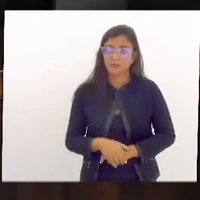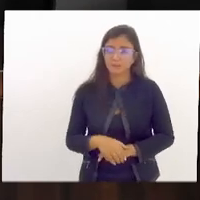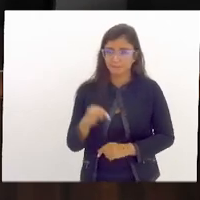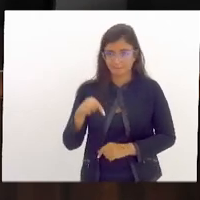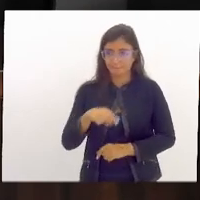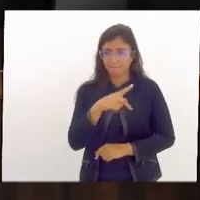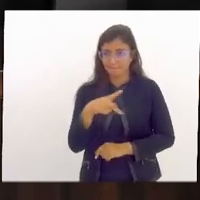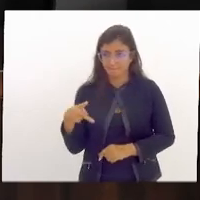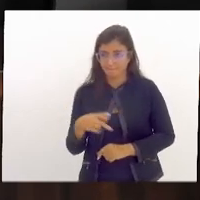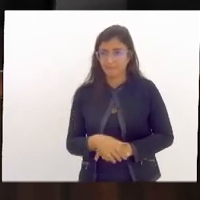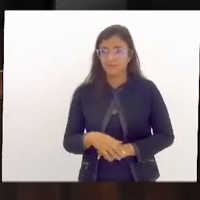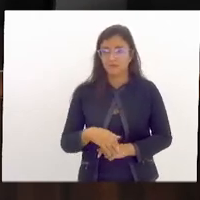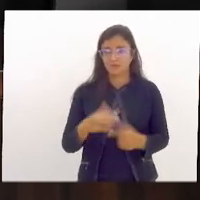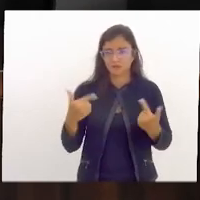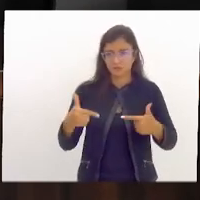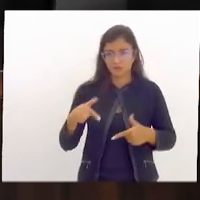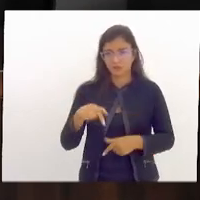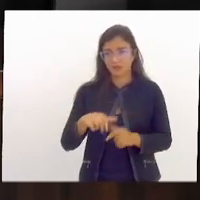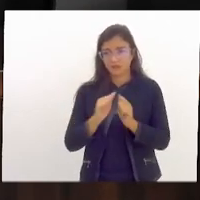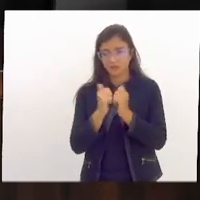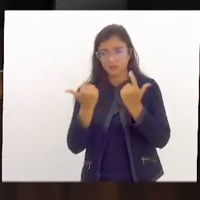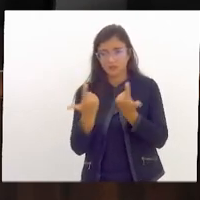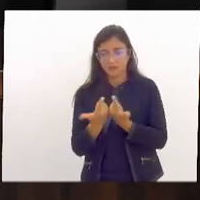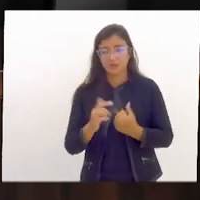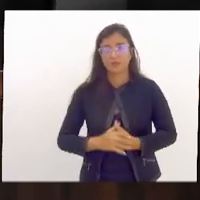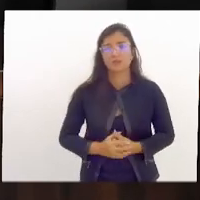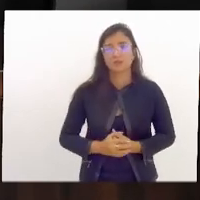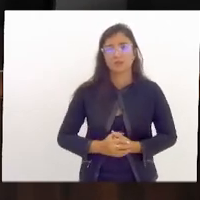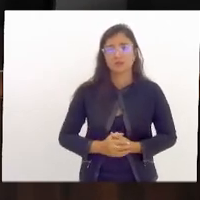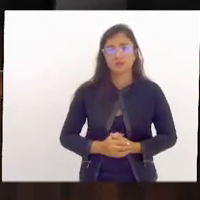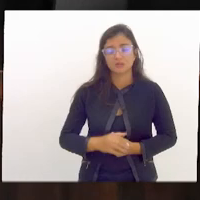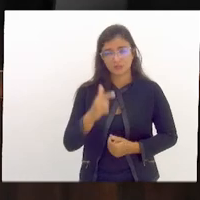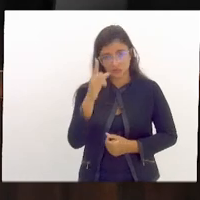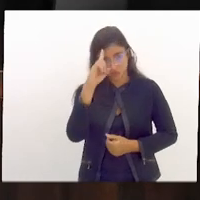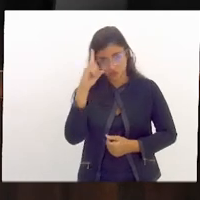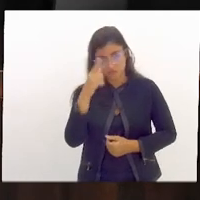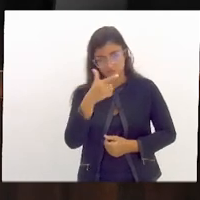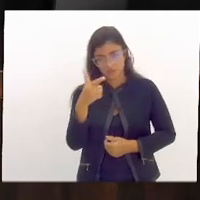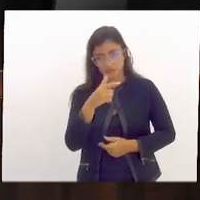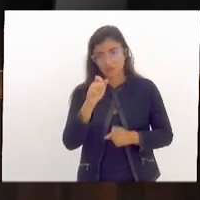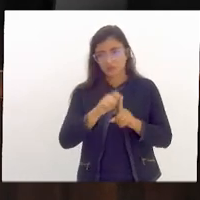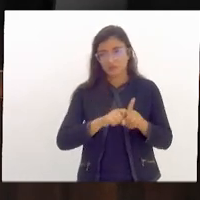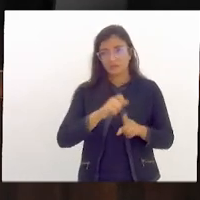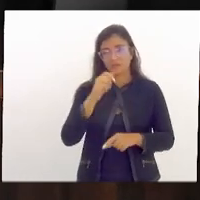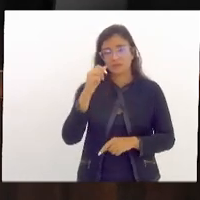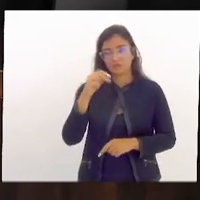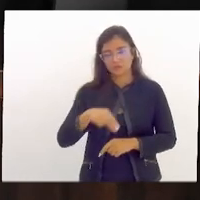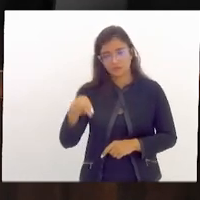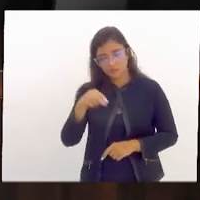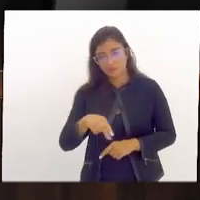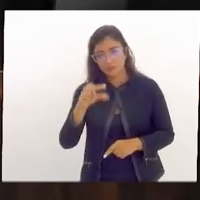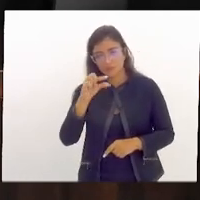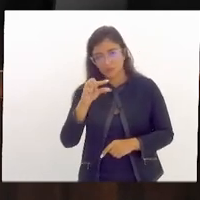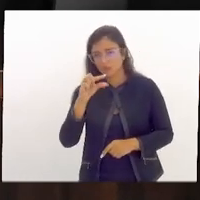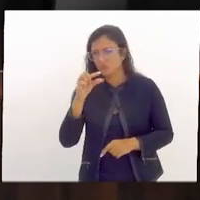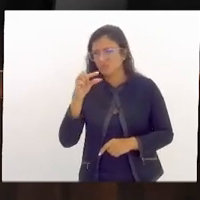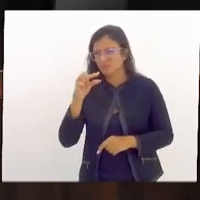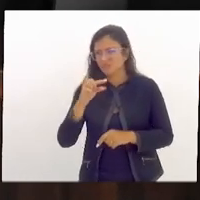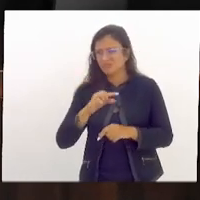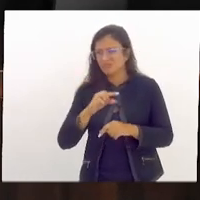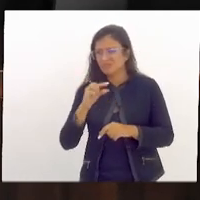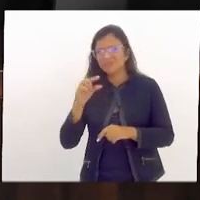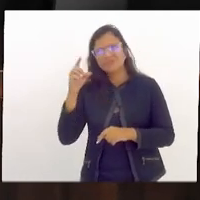presidência dos trabalhos da LERJ, presidência da mesa diretora, no dia 22 de novembro, agora há pouco, nos últimos poucos